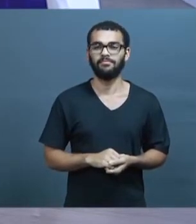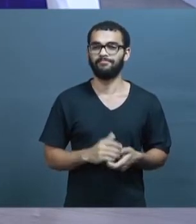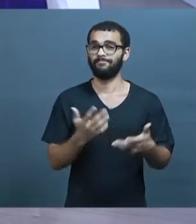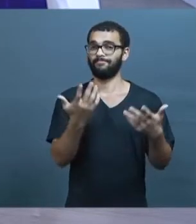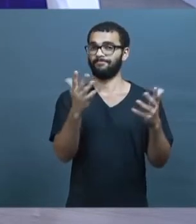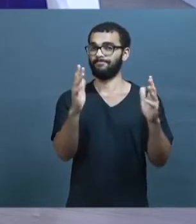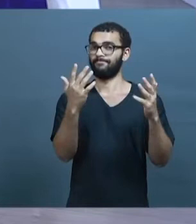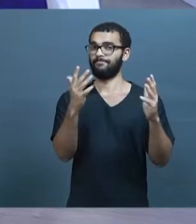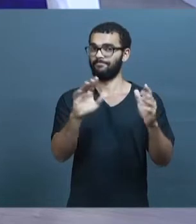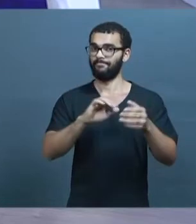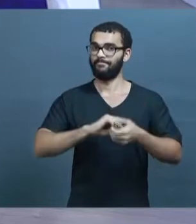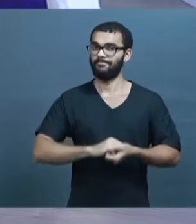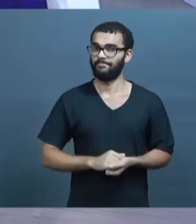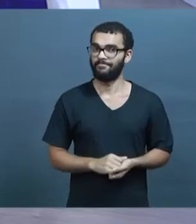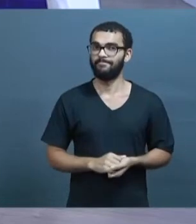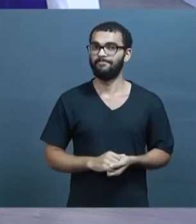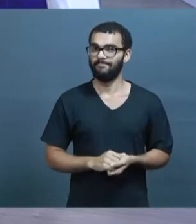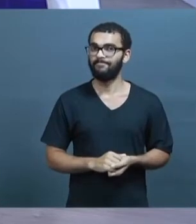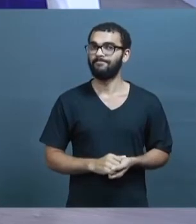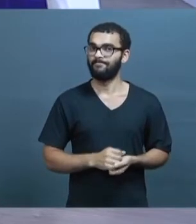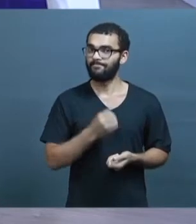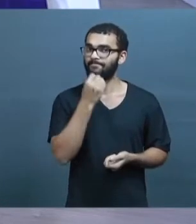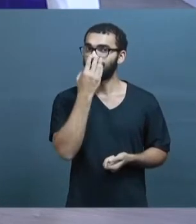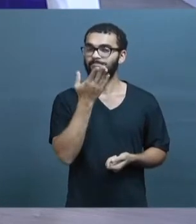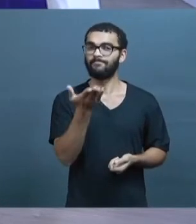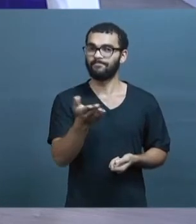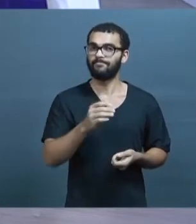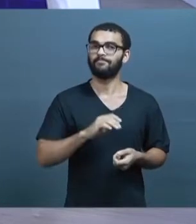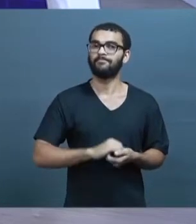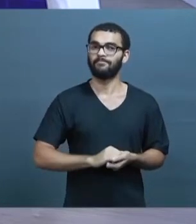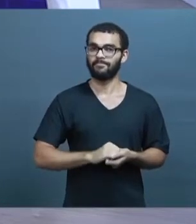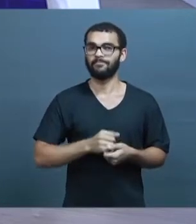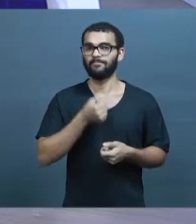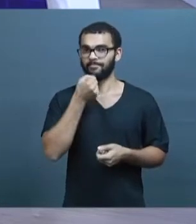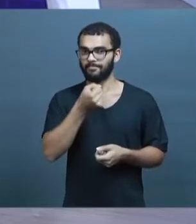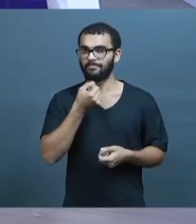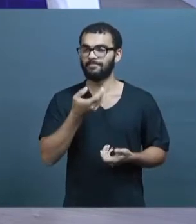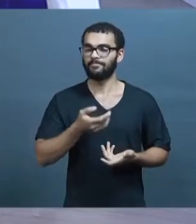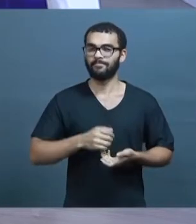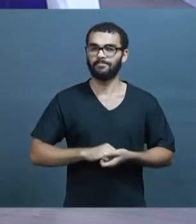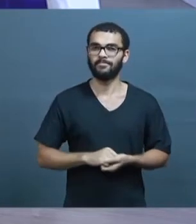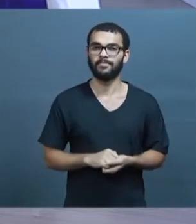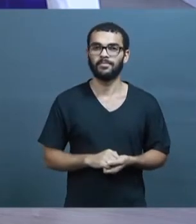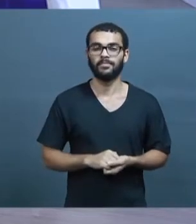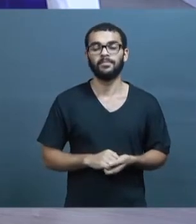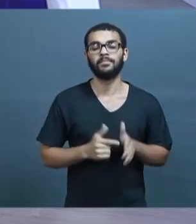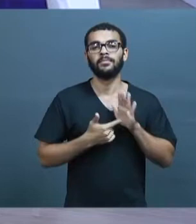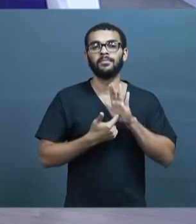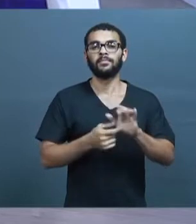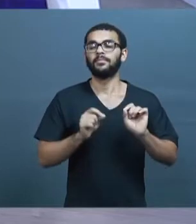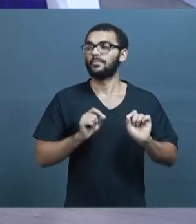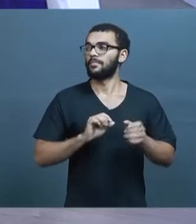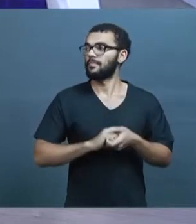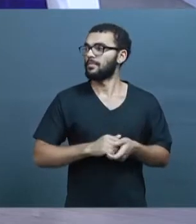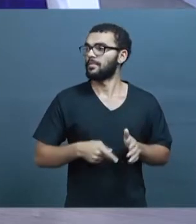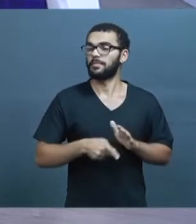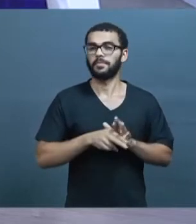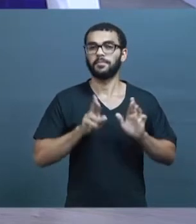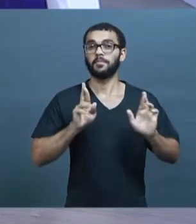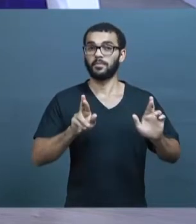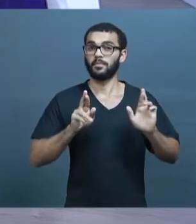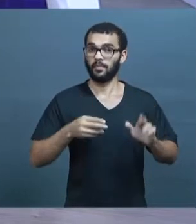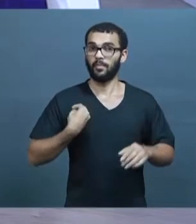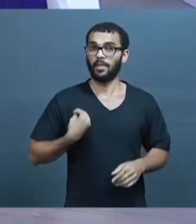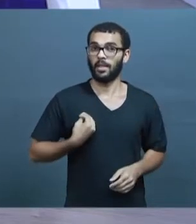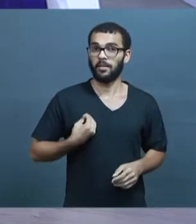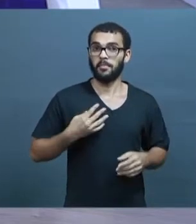Parabéns. Uma gracinha essa reportagem do Júnior Caritel, Aze Senhora, e reflete muito a expectativa de vida de muitos